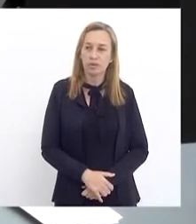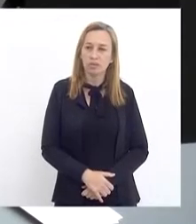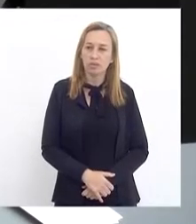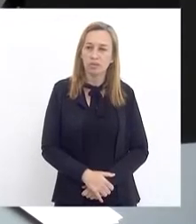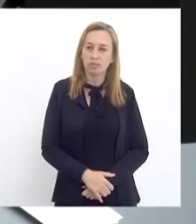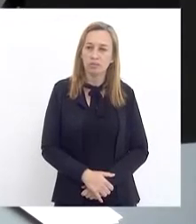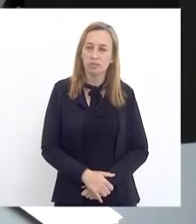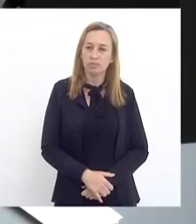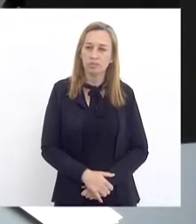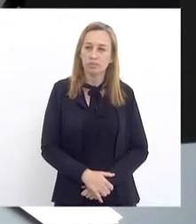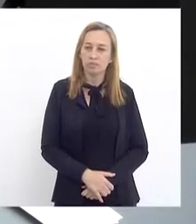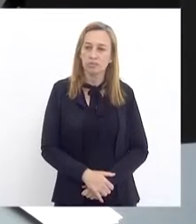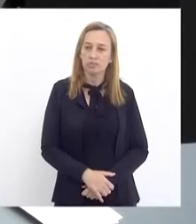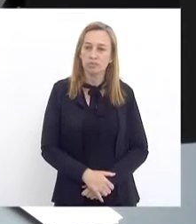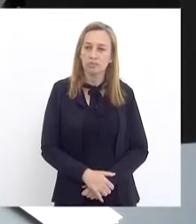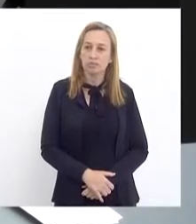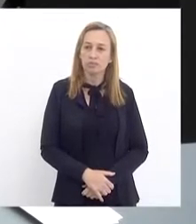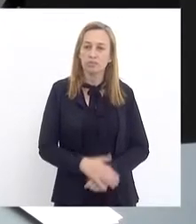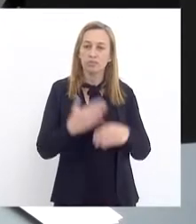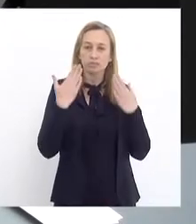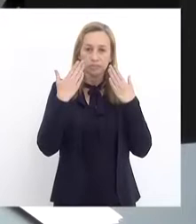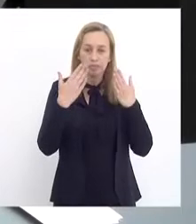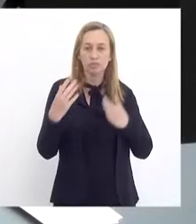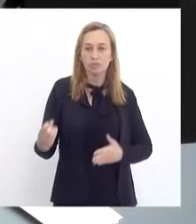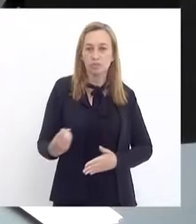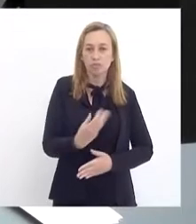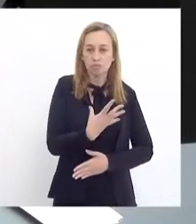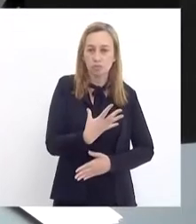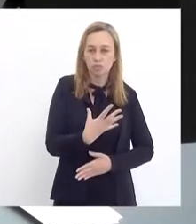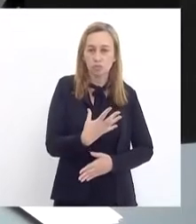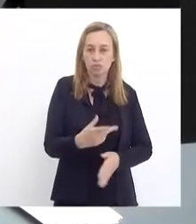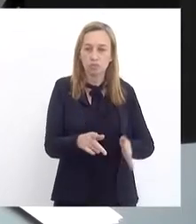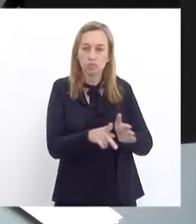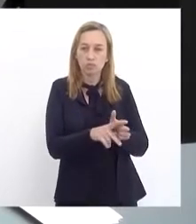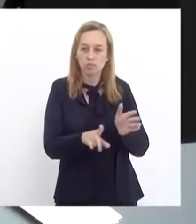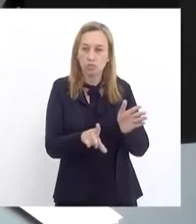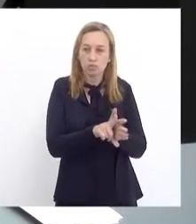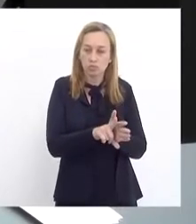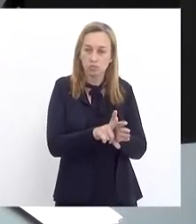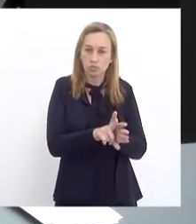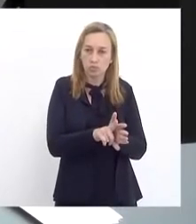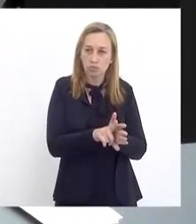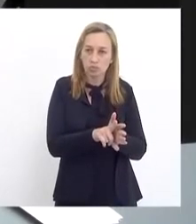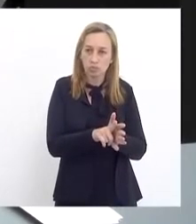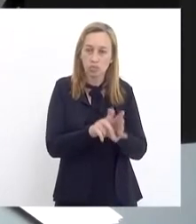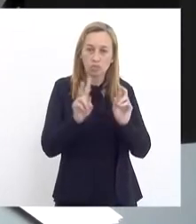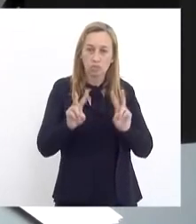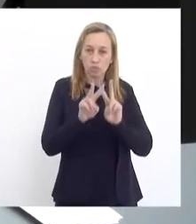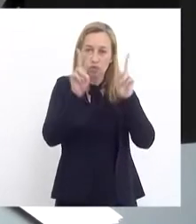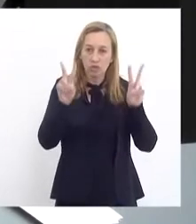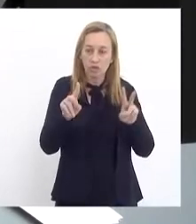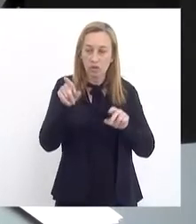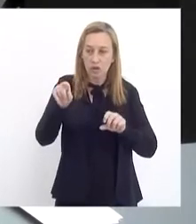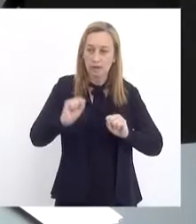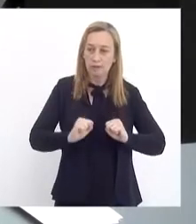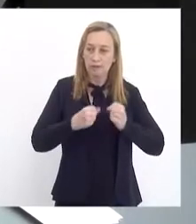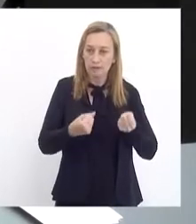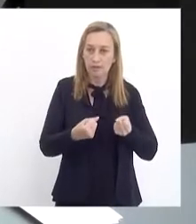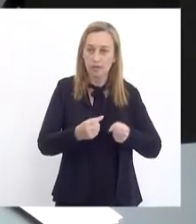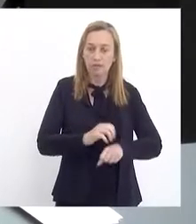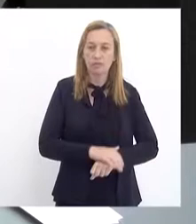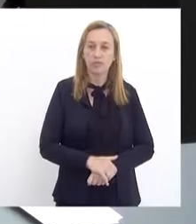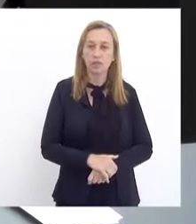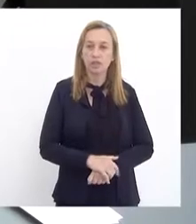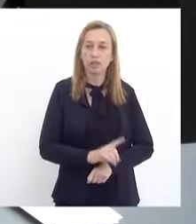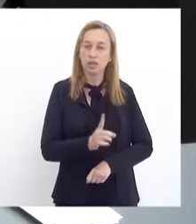ela apresentar um novo projeto de lei com a ótica que ela está defendendo e